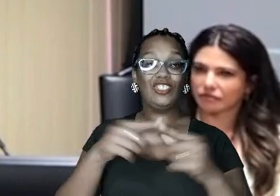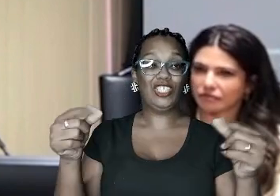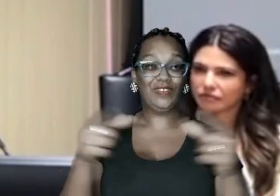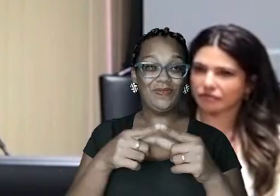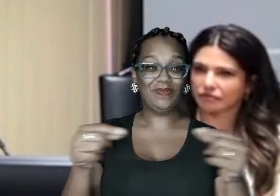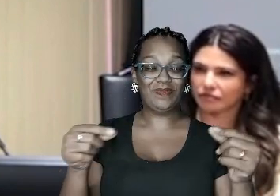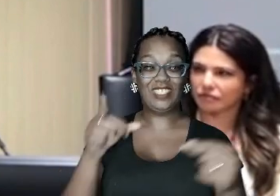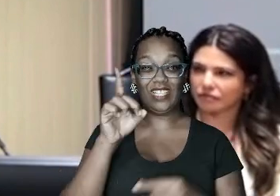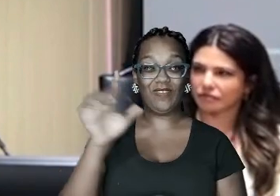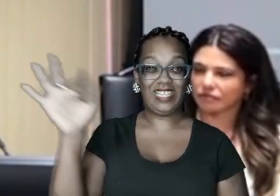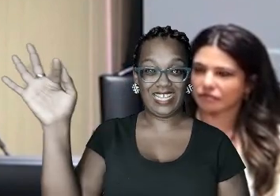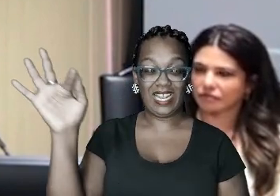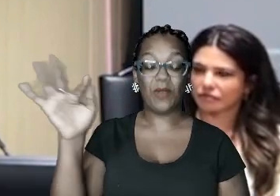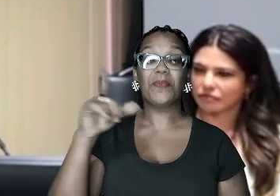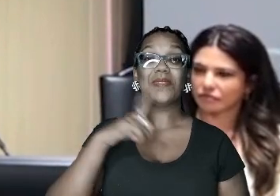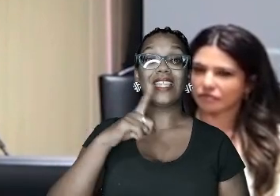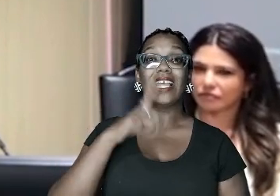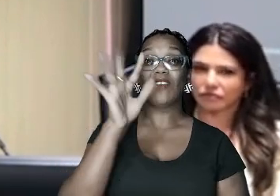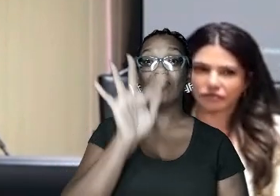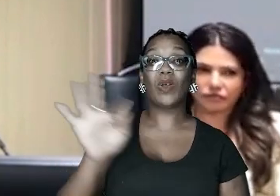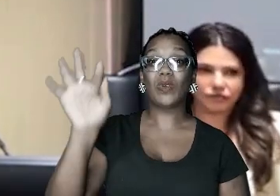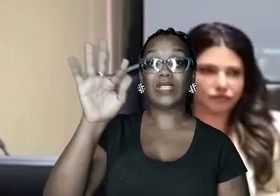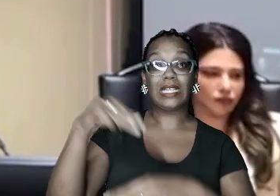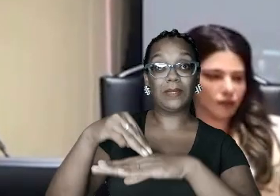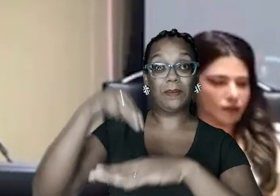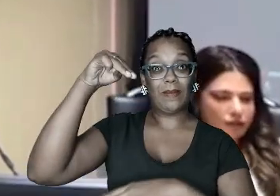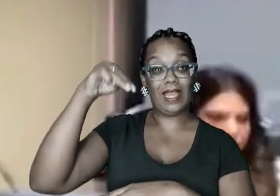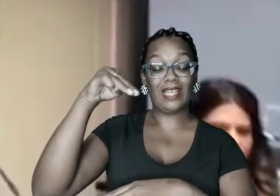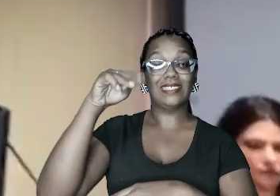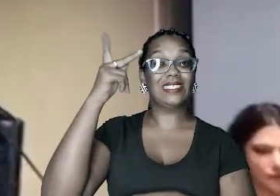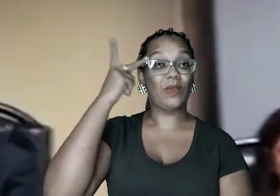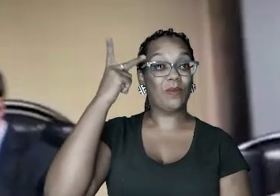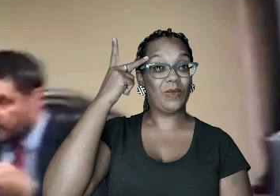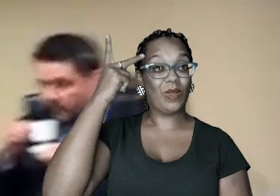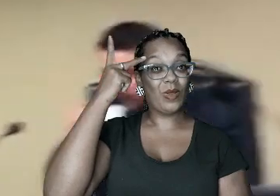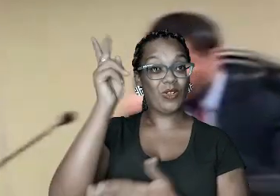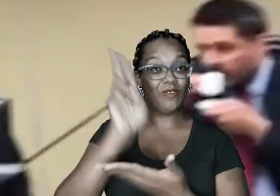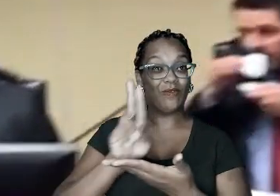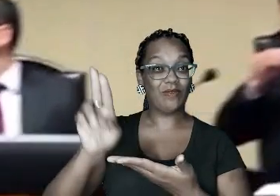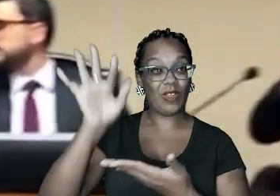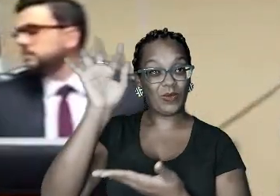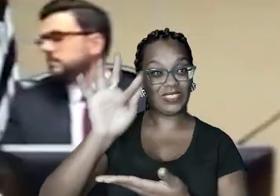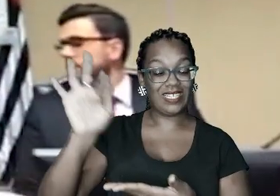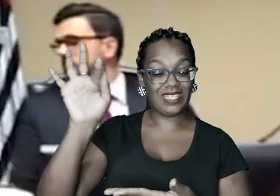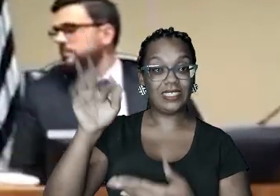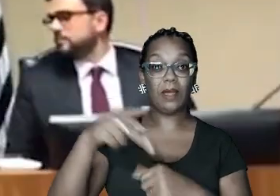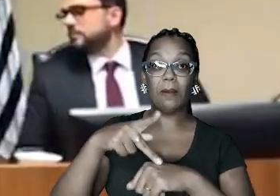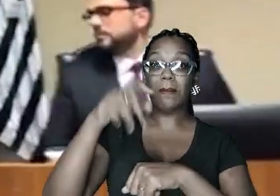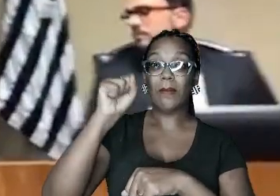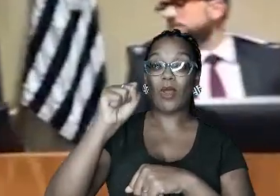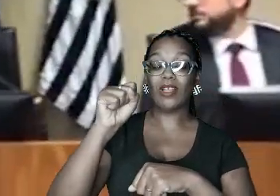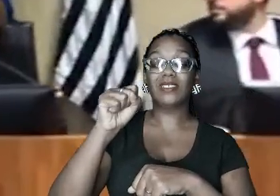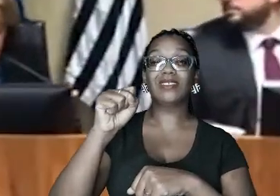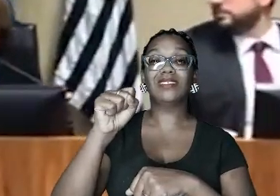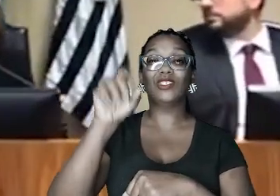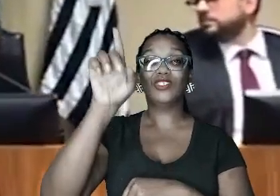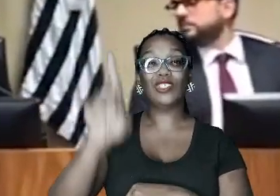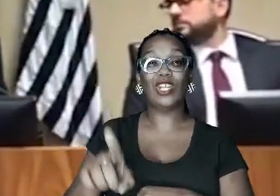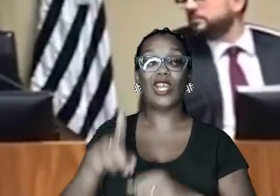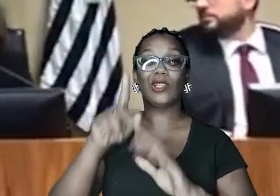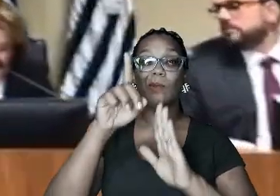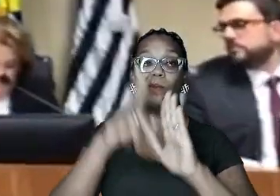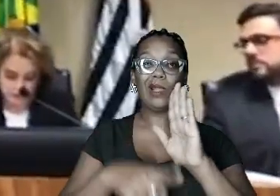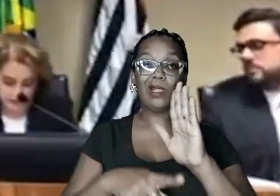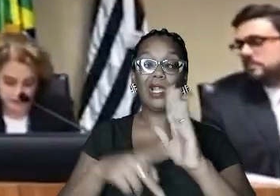Penal pela faculdade de direito da Universidade de São Paulo pós-graduado em Direito Penal pela Universidade de Salamanca